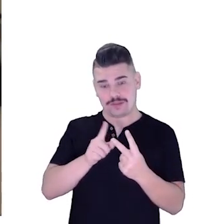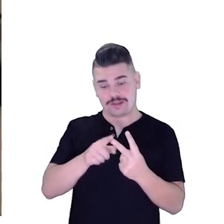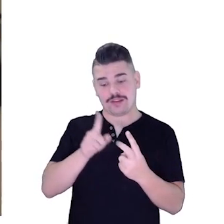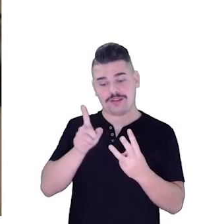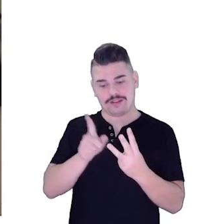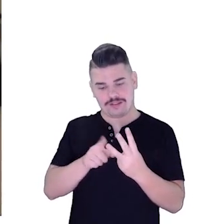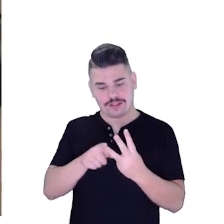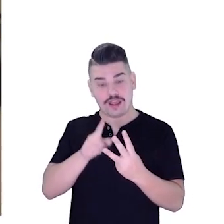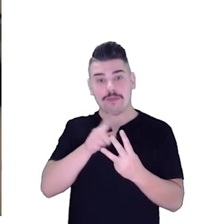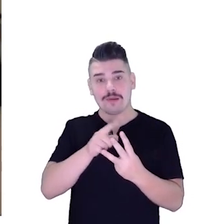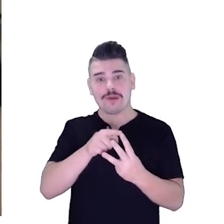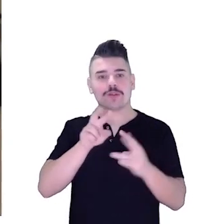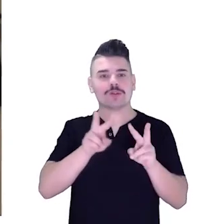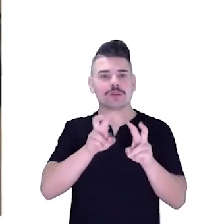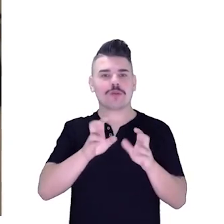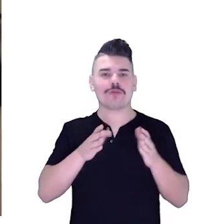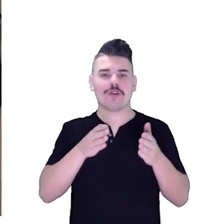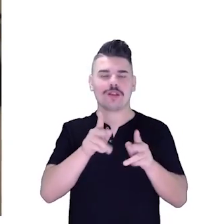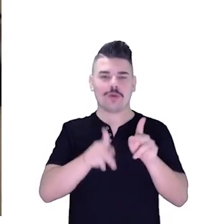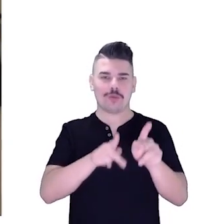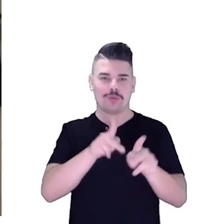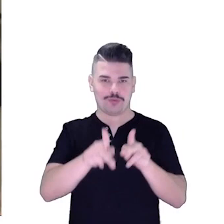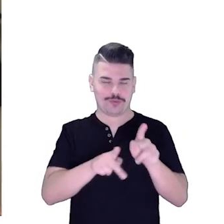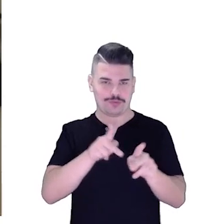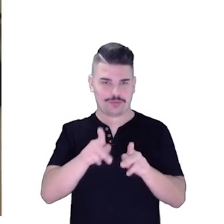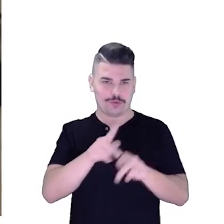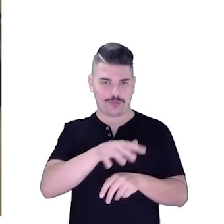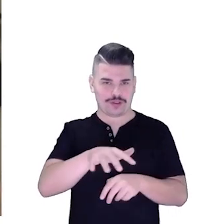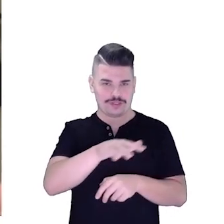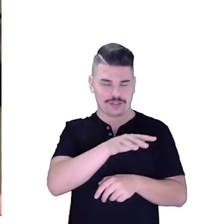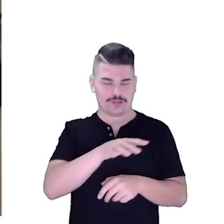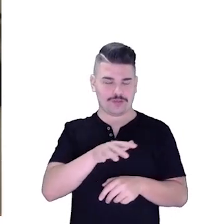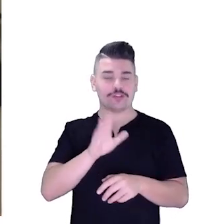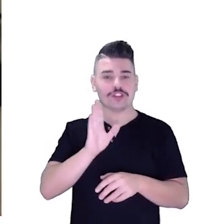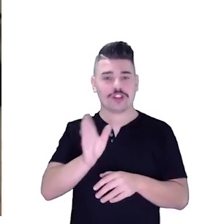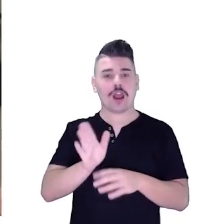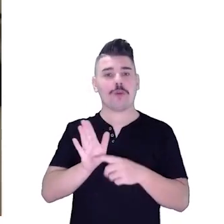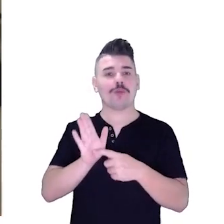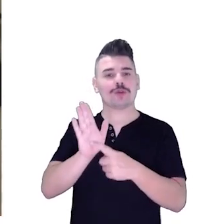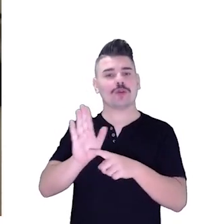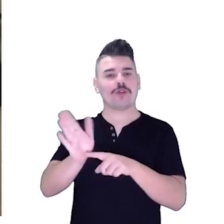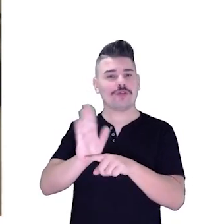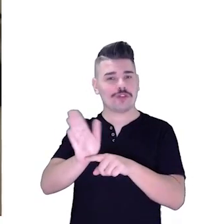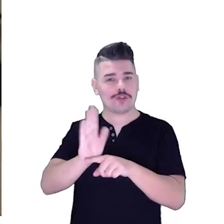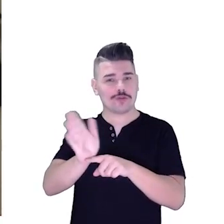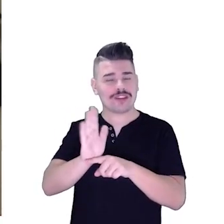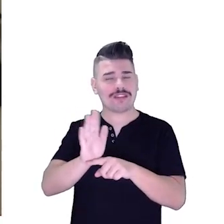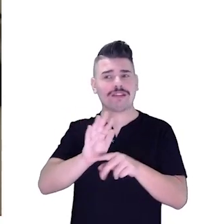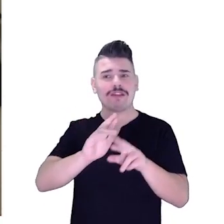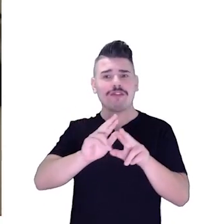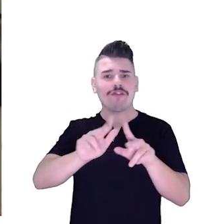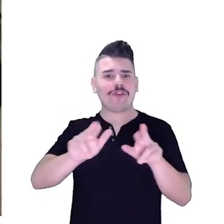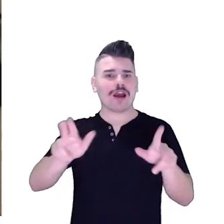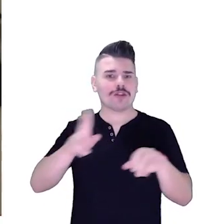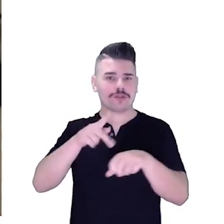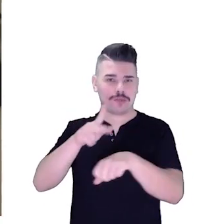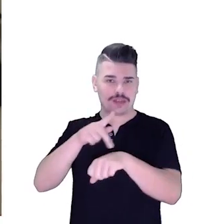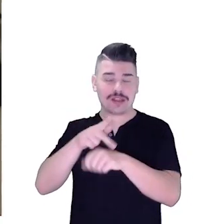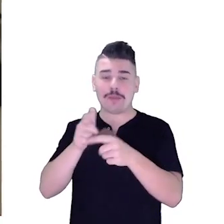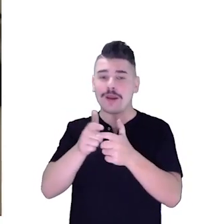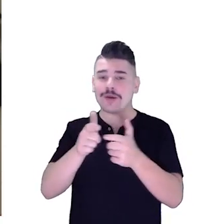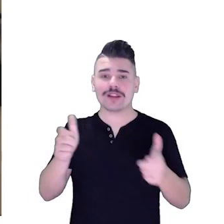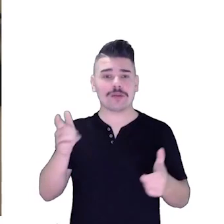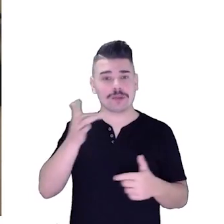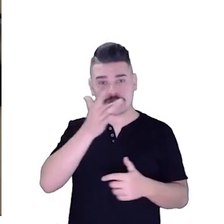Então, o Gênero Knots, ele foi exibido em diferentes países, em diferentes contextos, e uma das perguntas do público